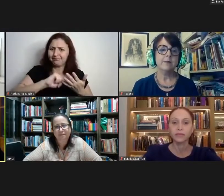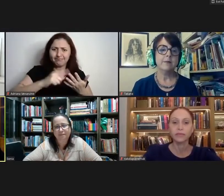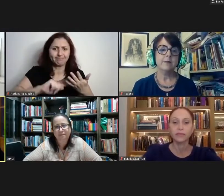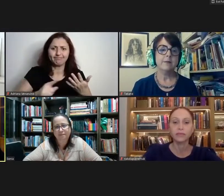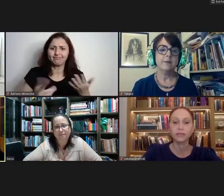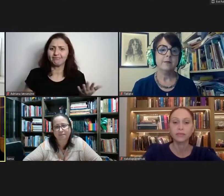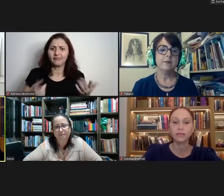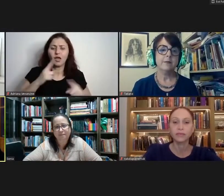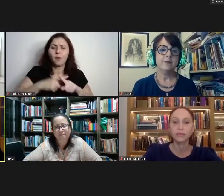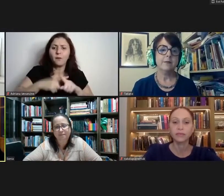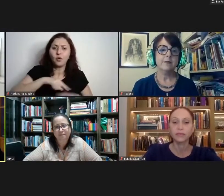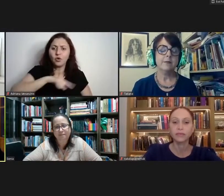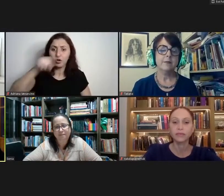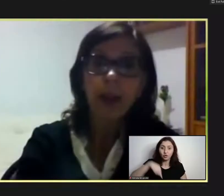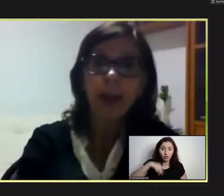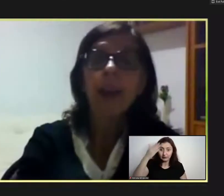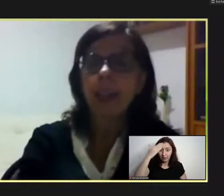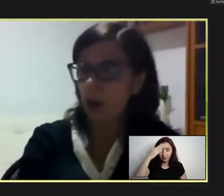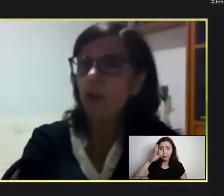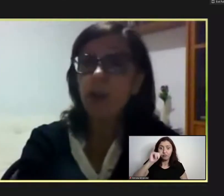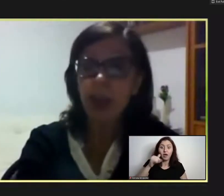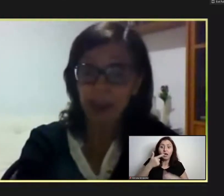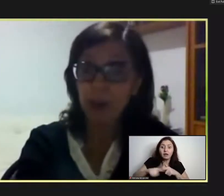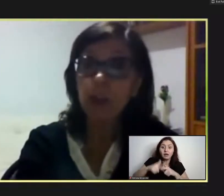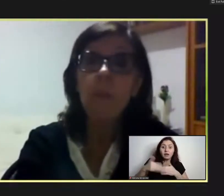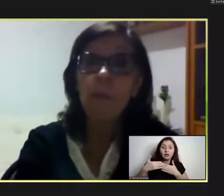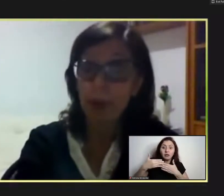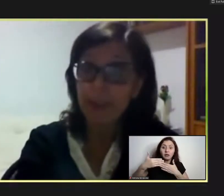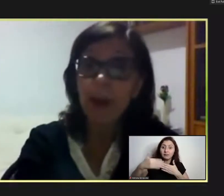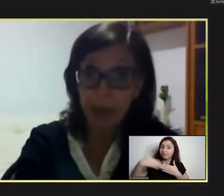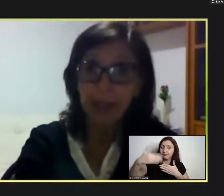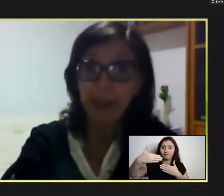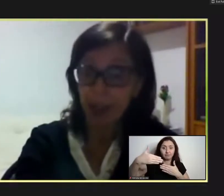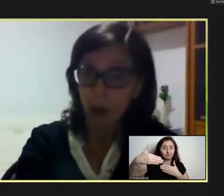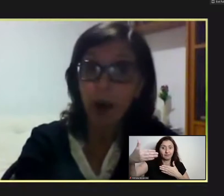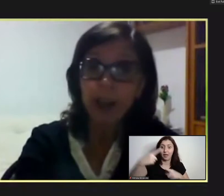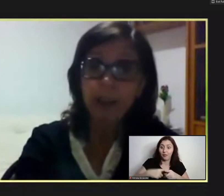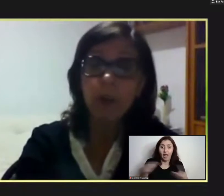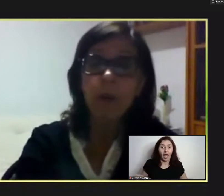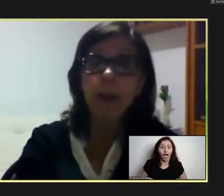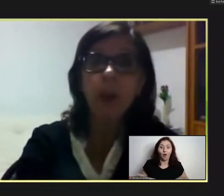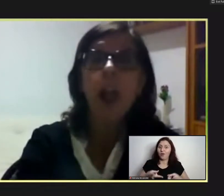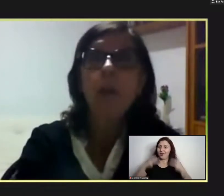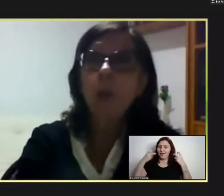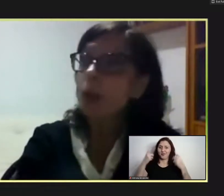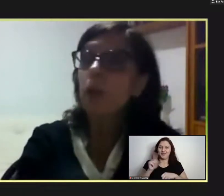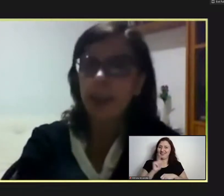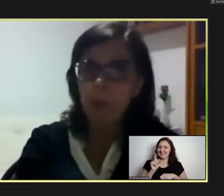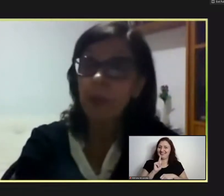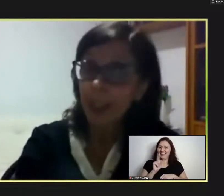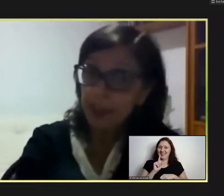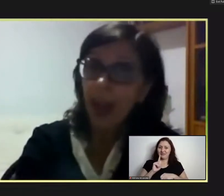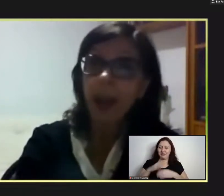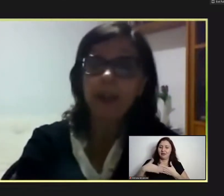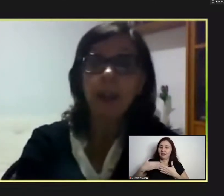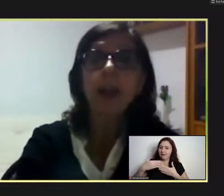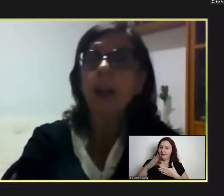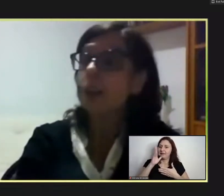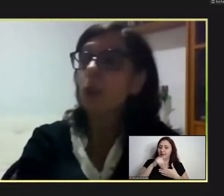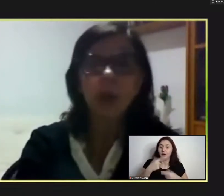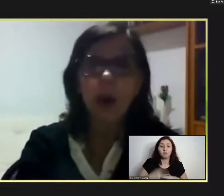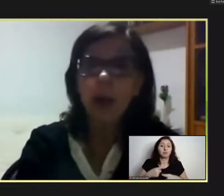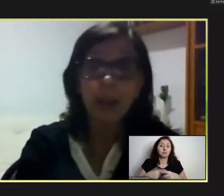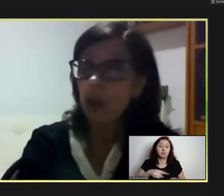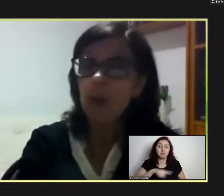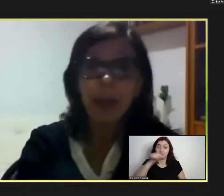a médio e longo prazo, e que não são percebidas agora, nesse momento, muito tempo sentada,